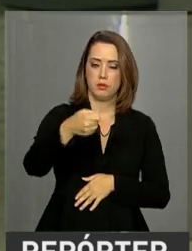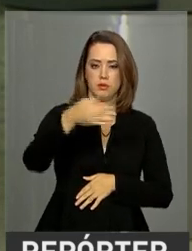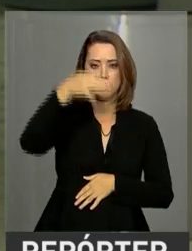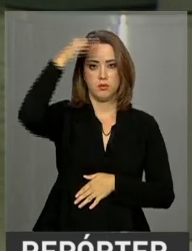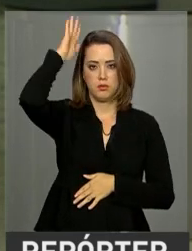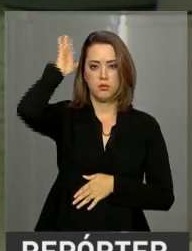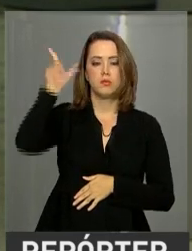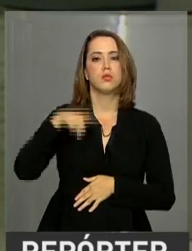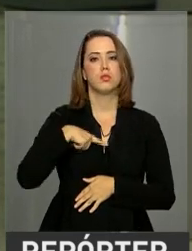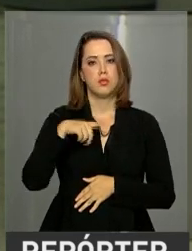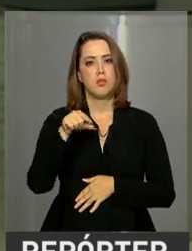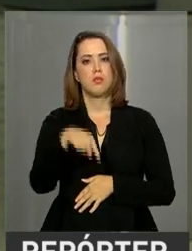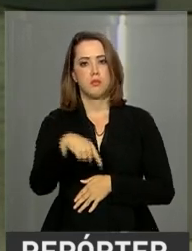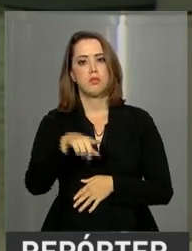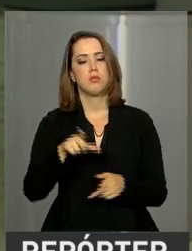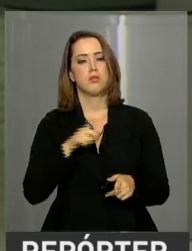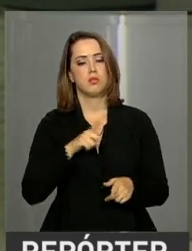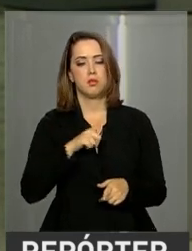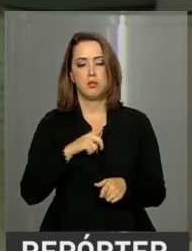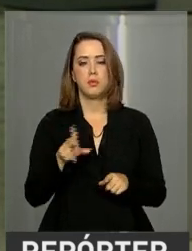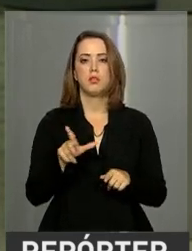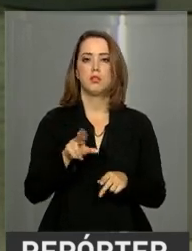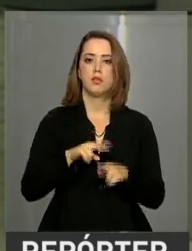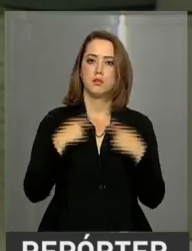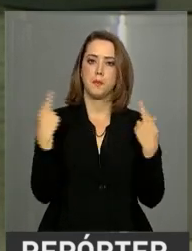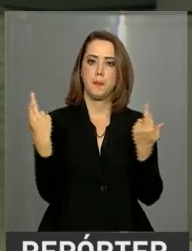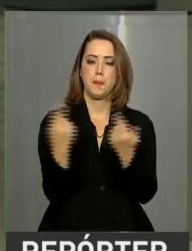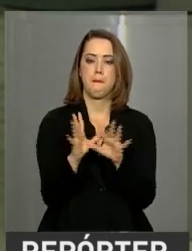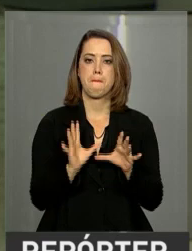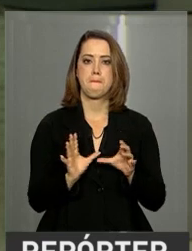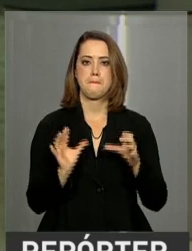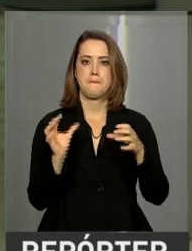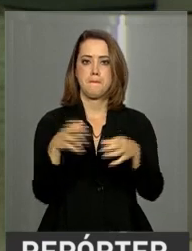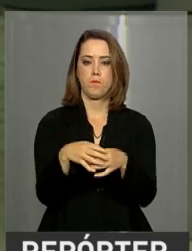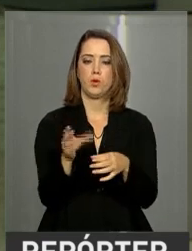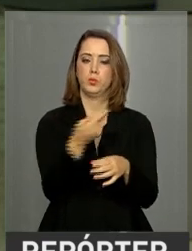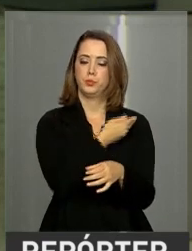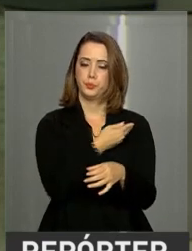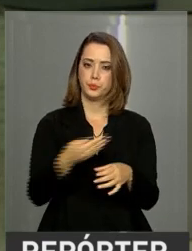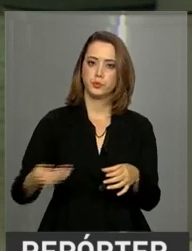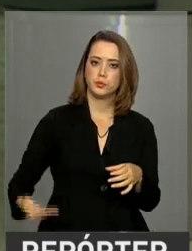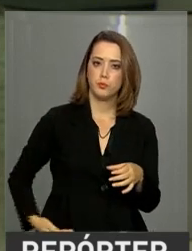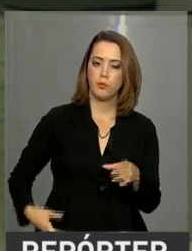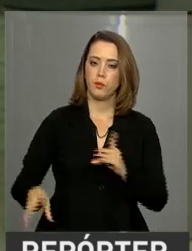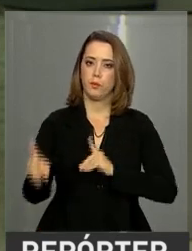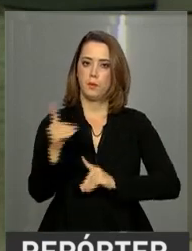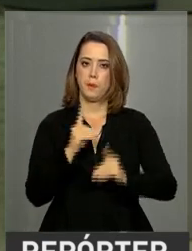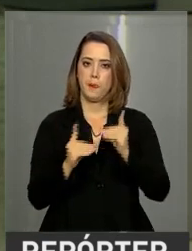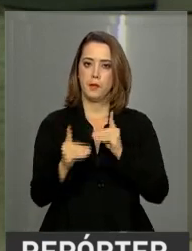aqui também no Palácio do Planalto uma reunião do núcleo institucional, que discutiu vários